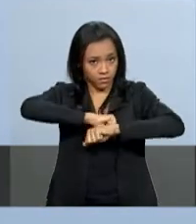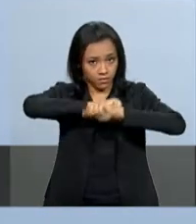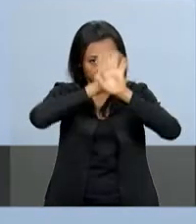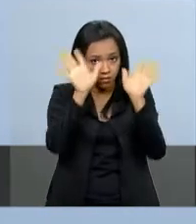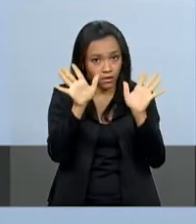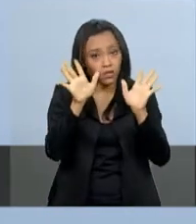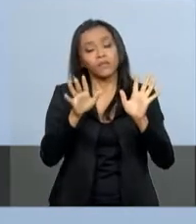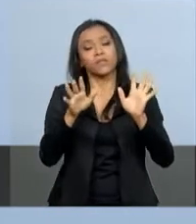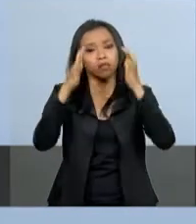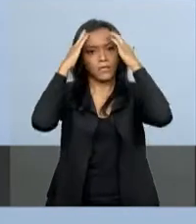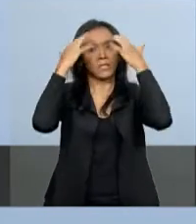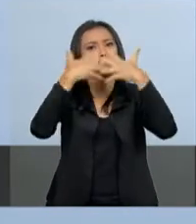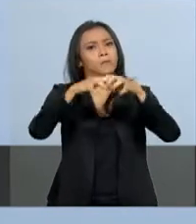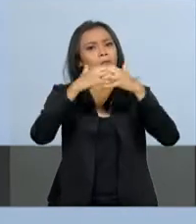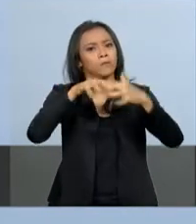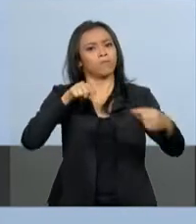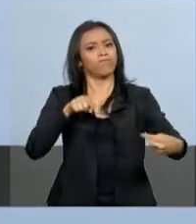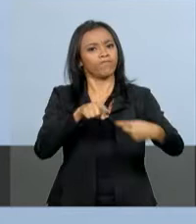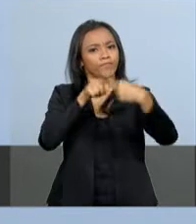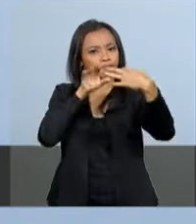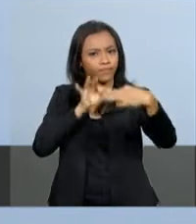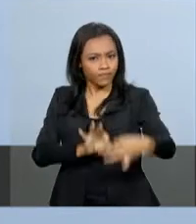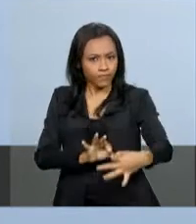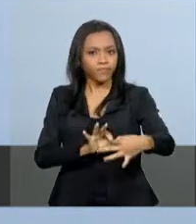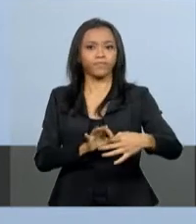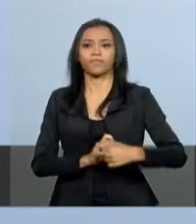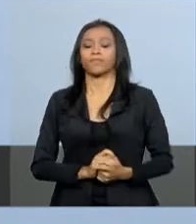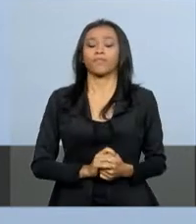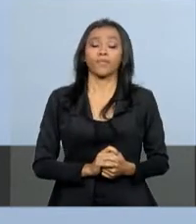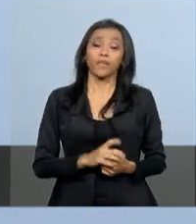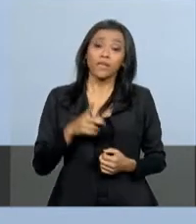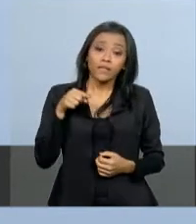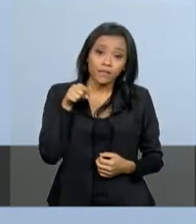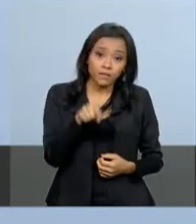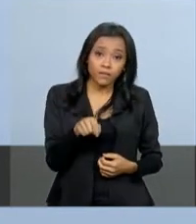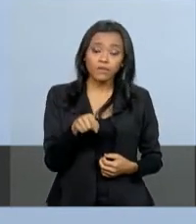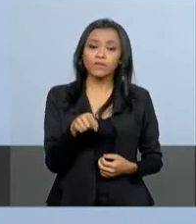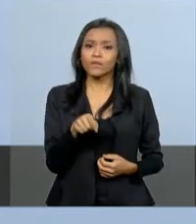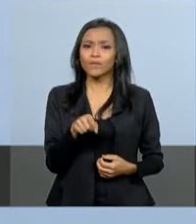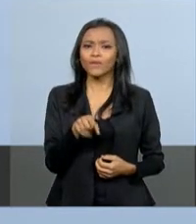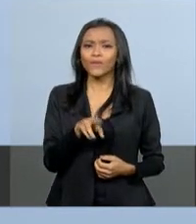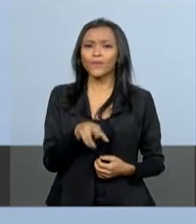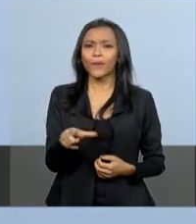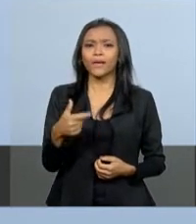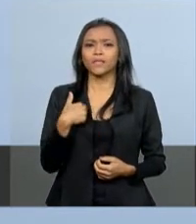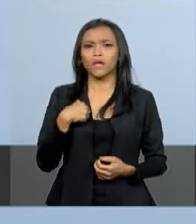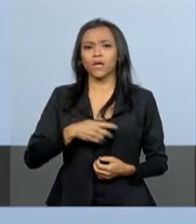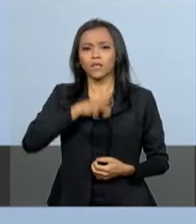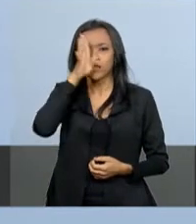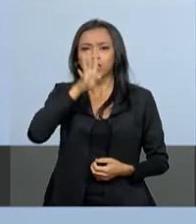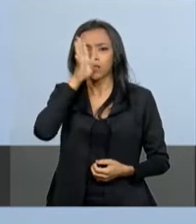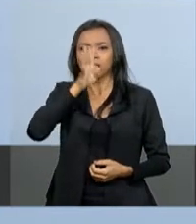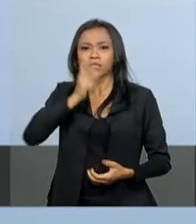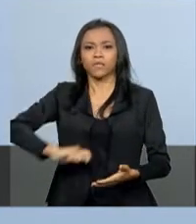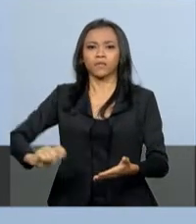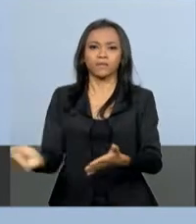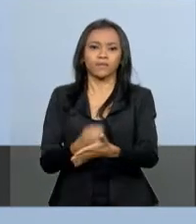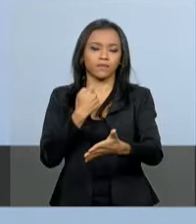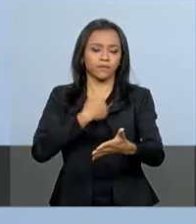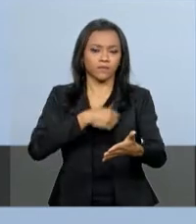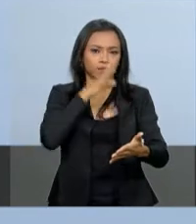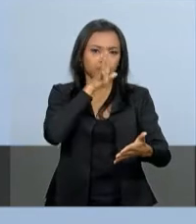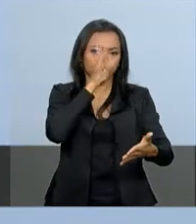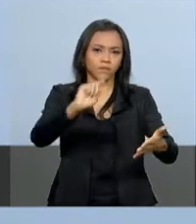racionais isso não foi meus senhores e senhoras com canetadas e voluntarismo o